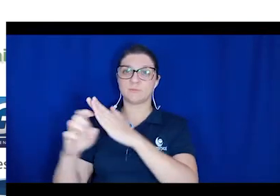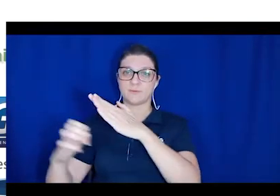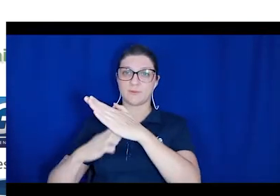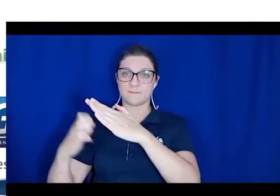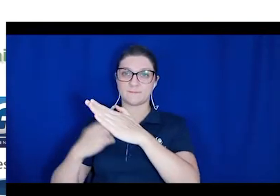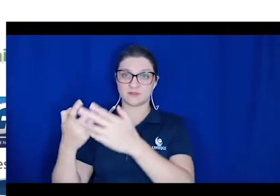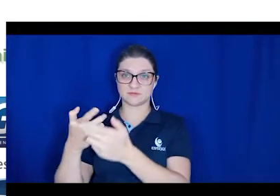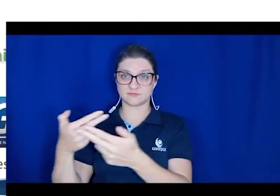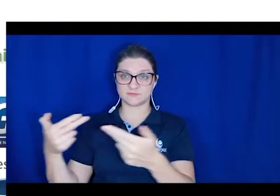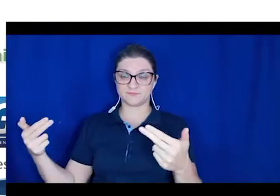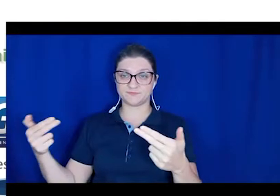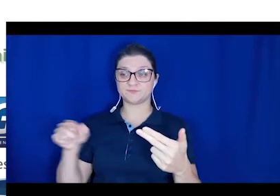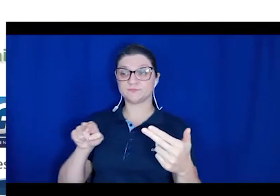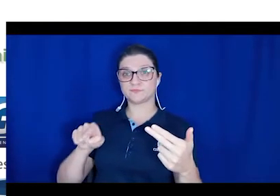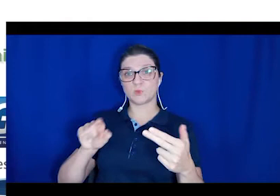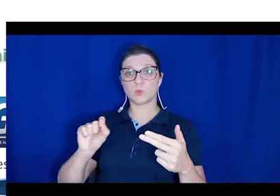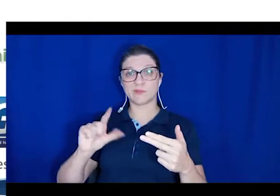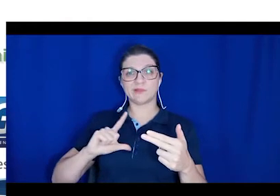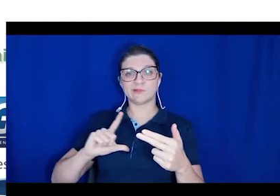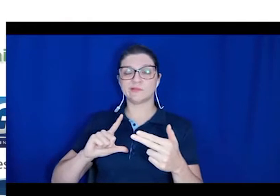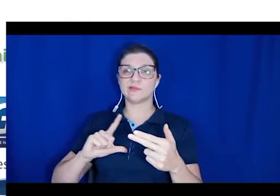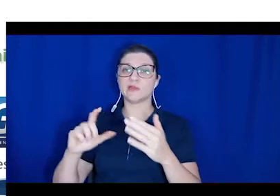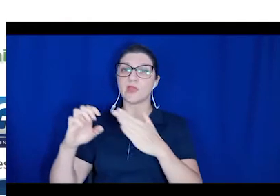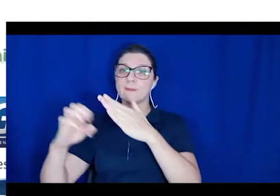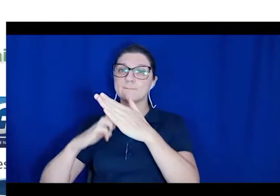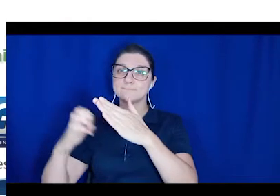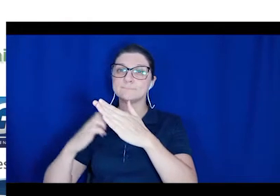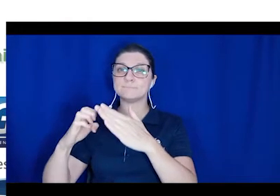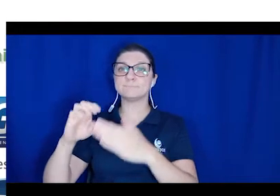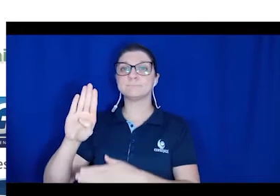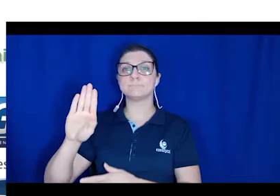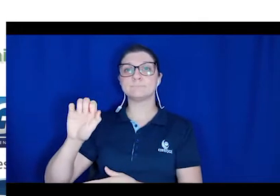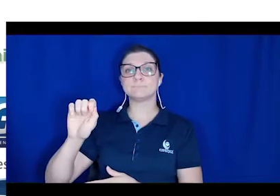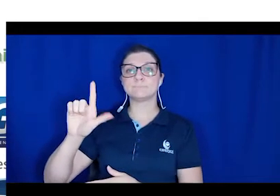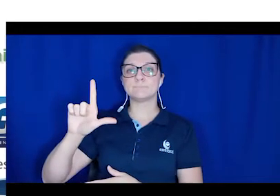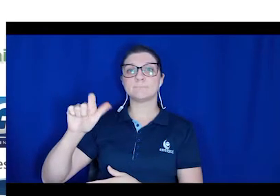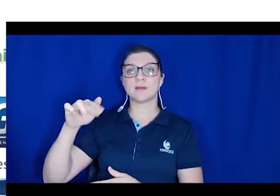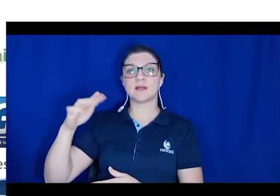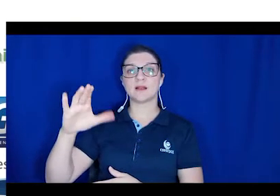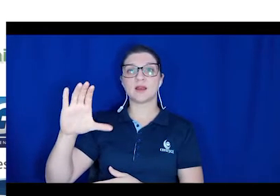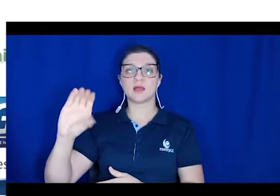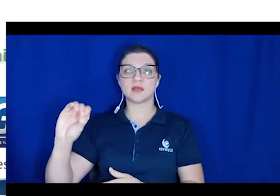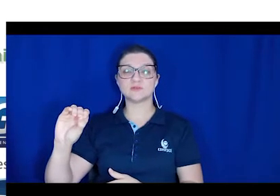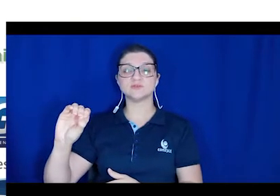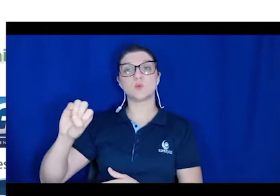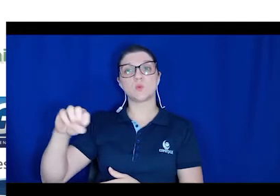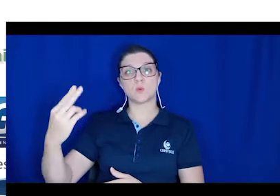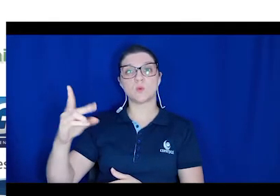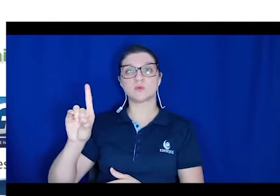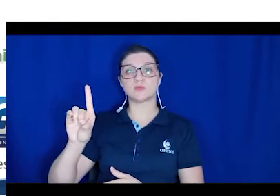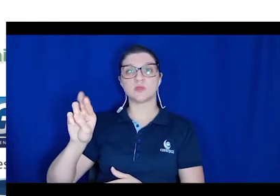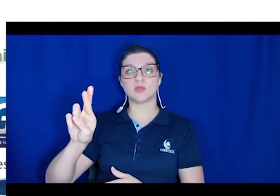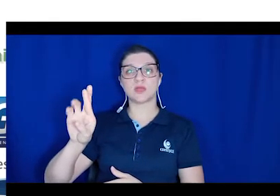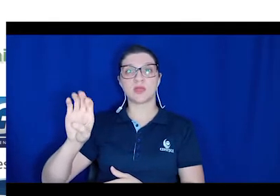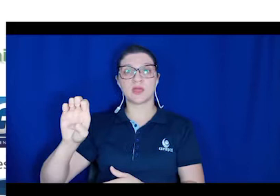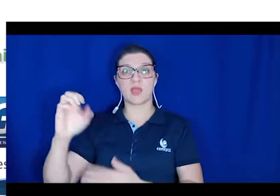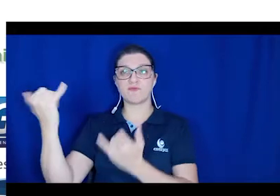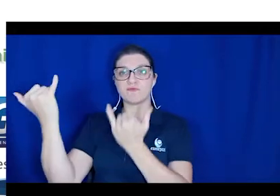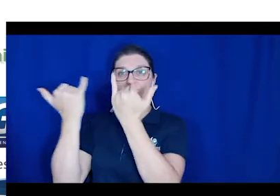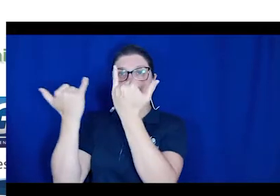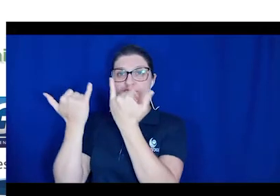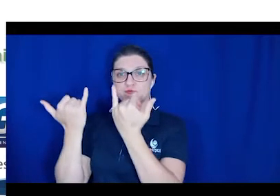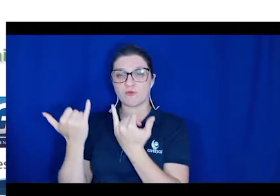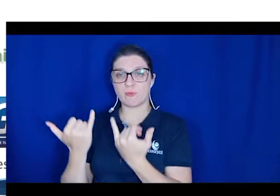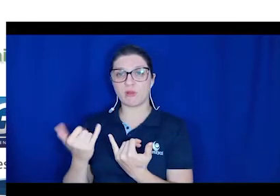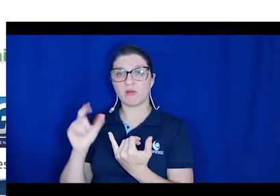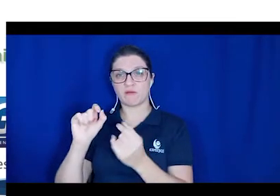nós pegamos a partir dos dados das organizações, dos balanços das organizações, da DRE das organizações, gerando